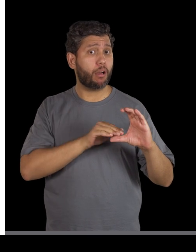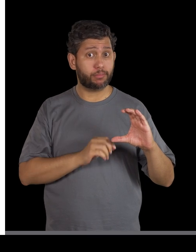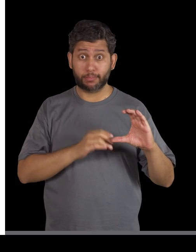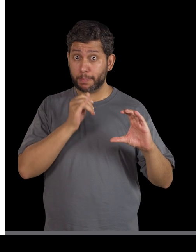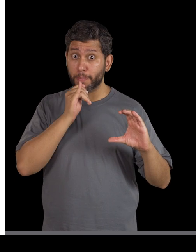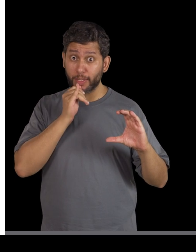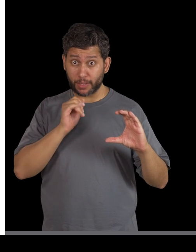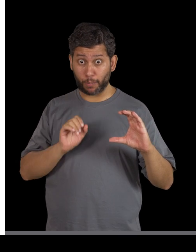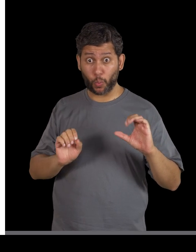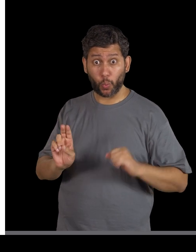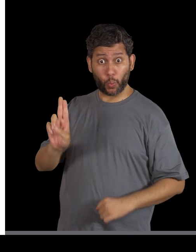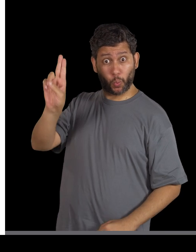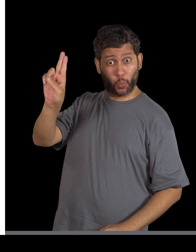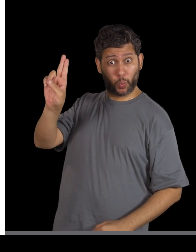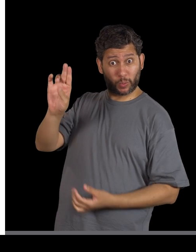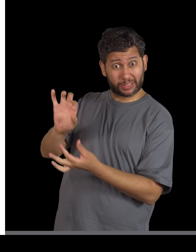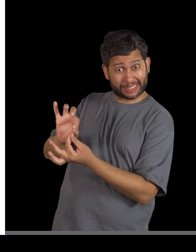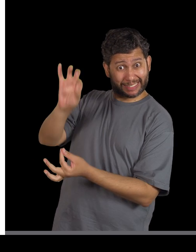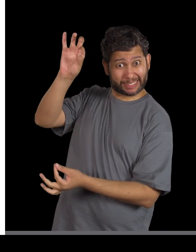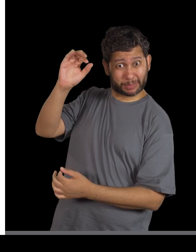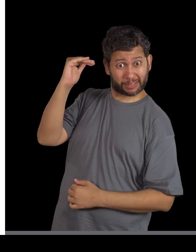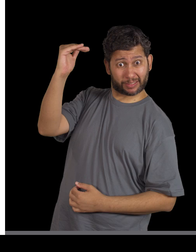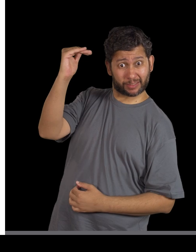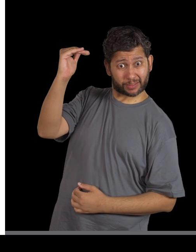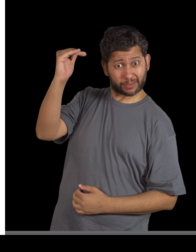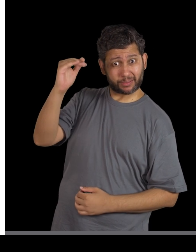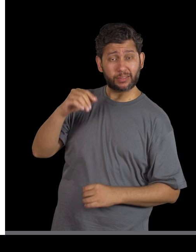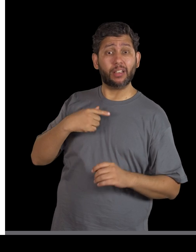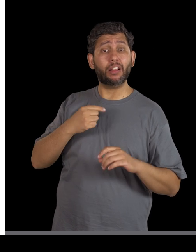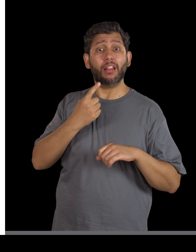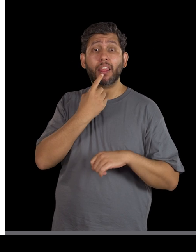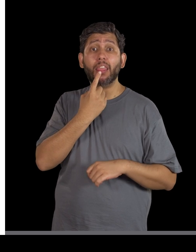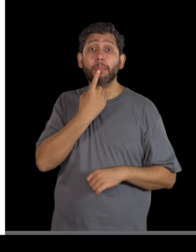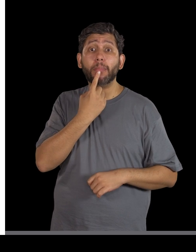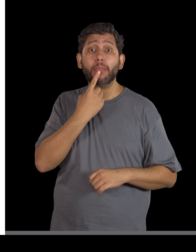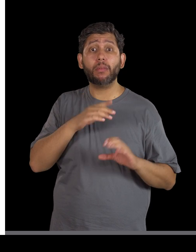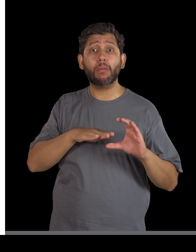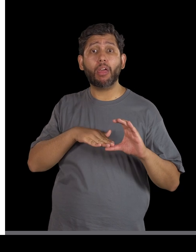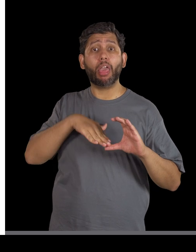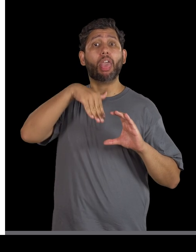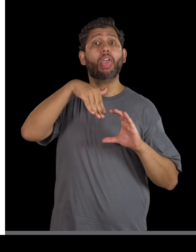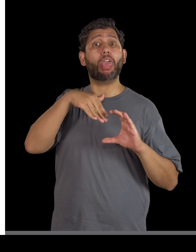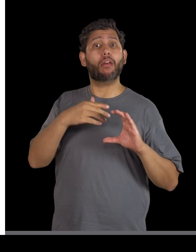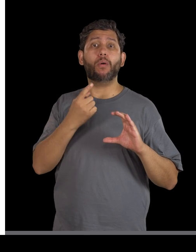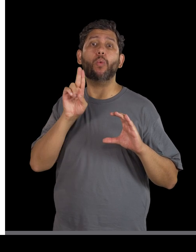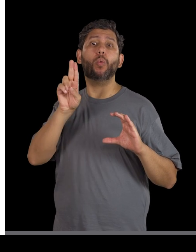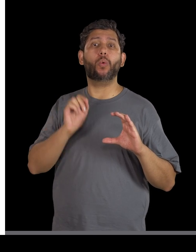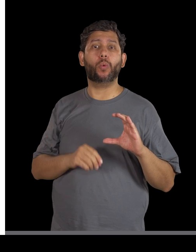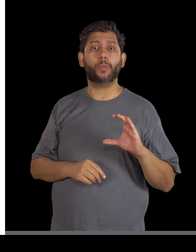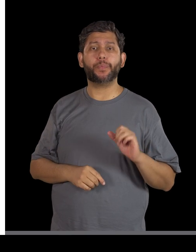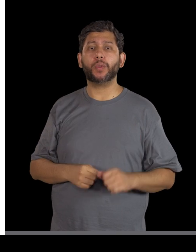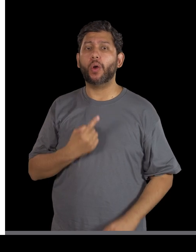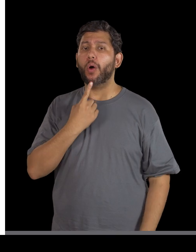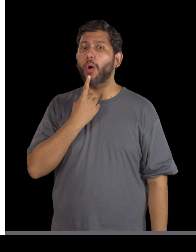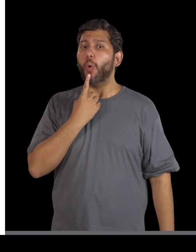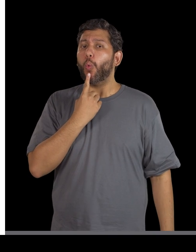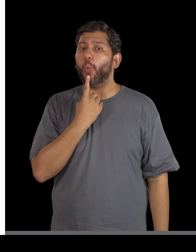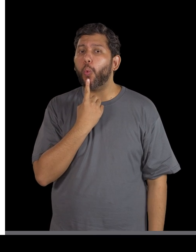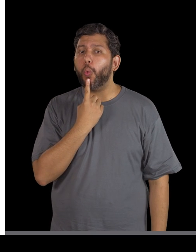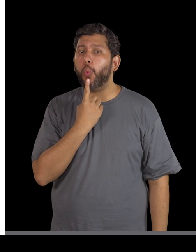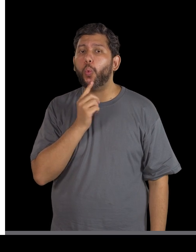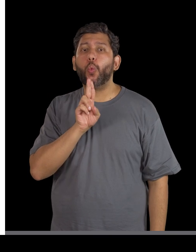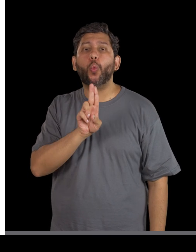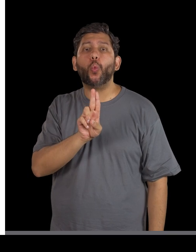o U, ele tá lá em cima do gráfico porque isso significa que a nossa língua levanta quando eu produzo um U, né? Então, eu falo